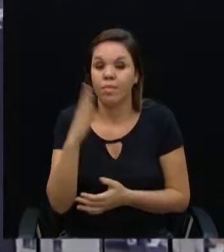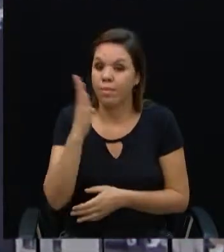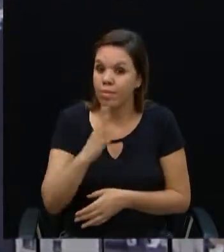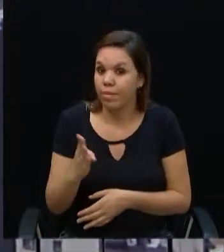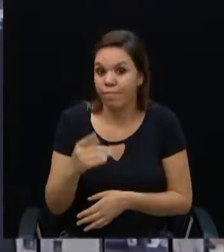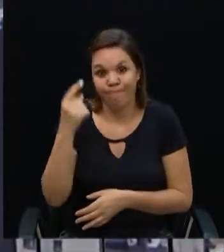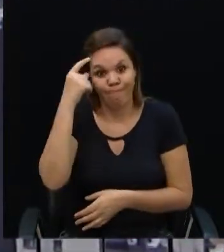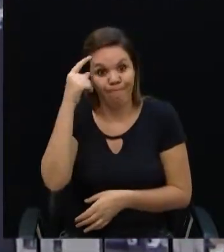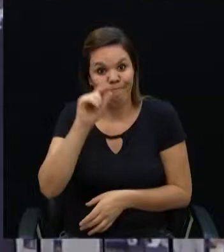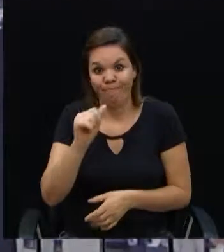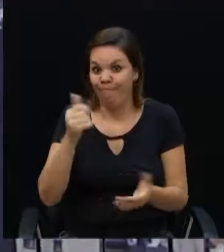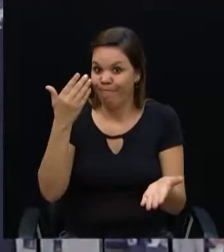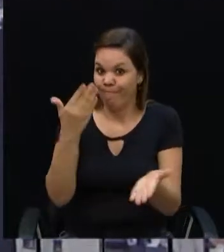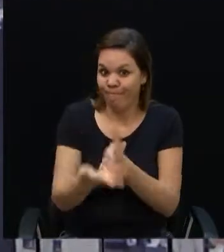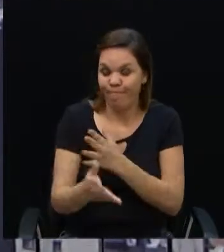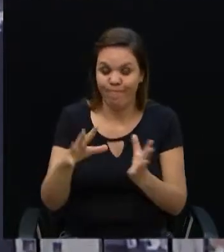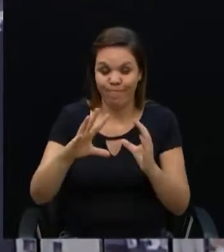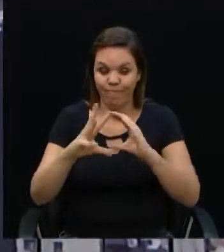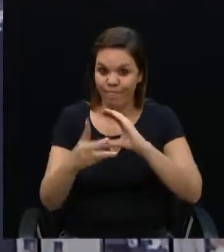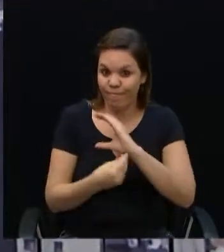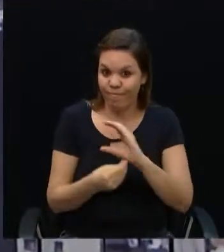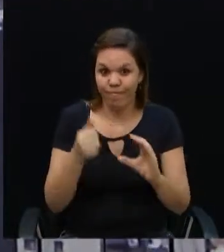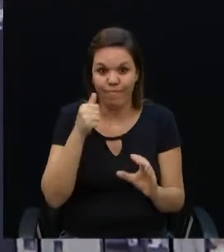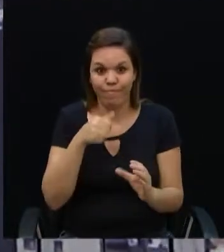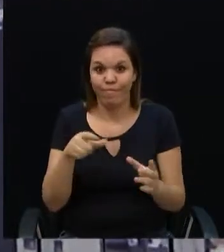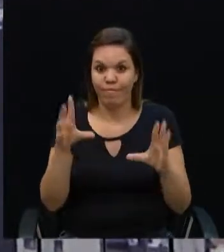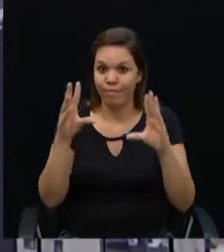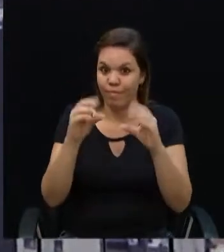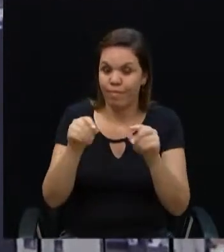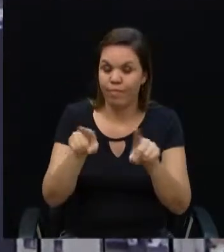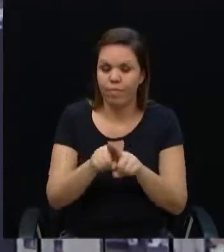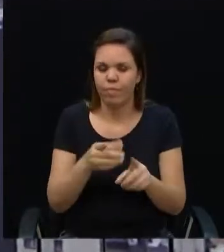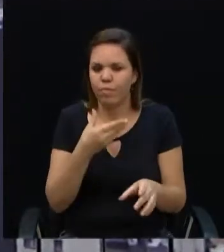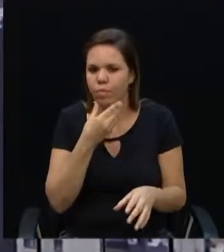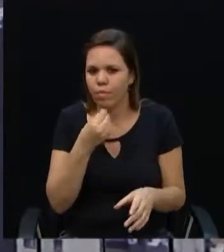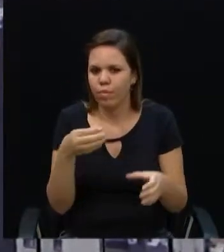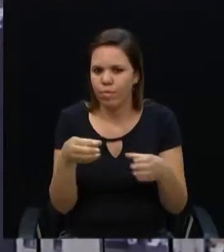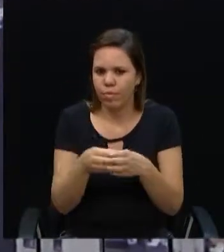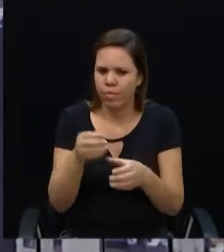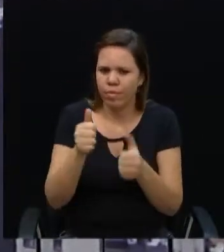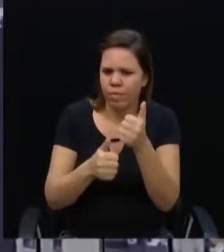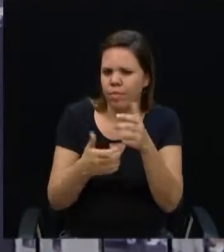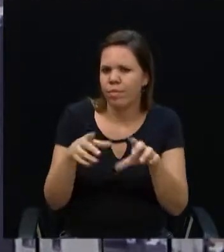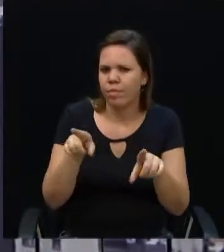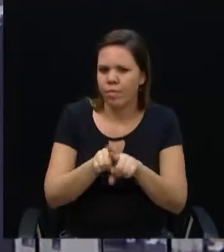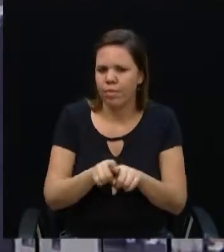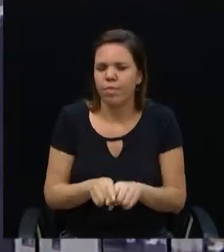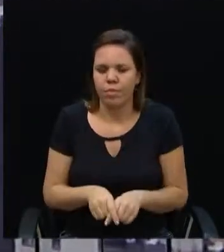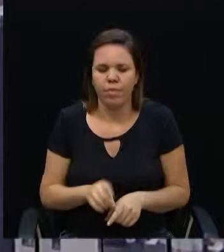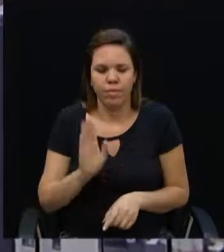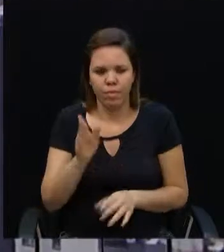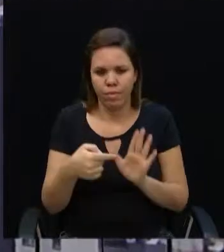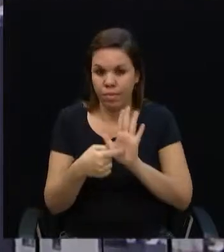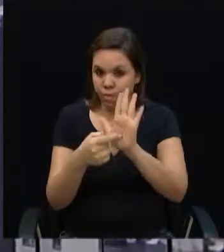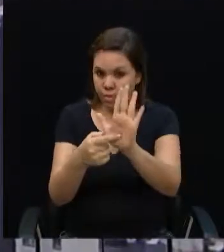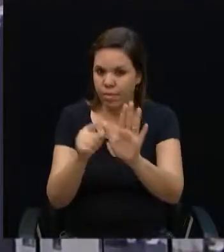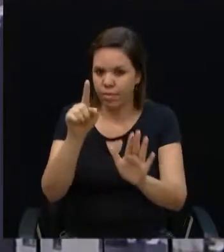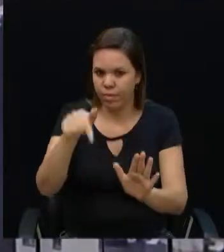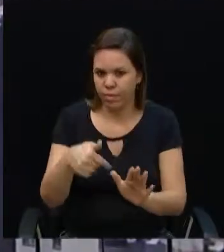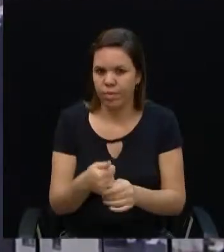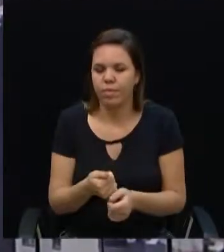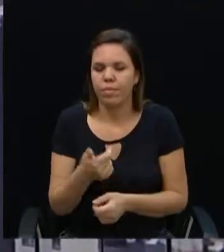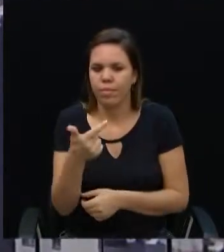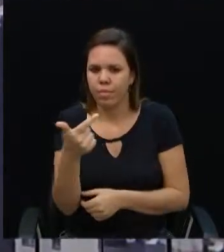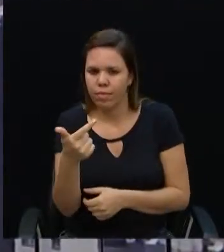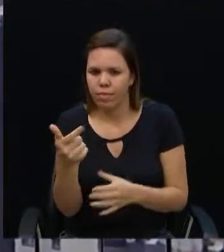nem pensar em derrota na Copa do Mundo feminina e à noite é a vez dos homens. Já venceram na estreia, já a gente aborda